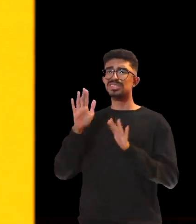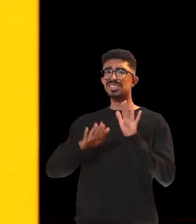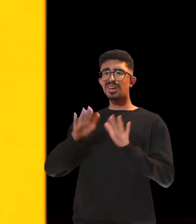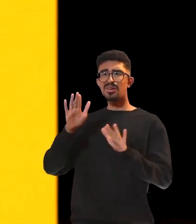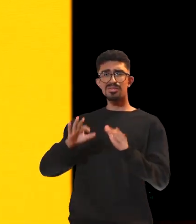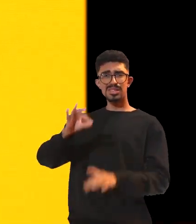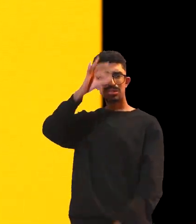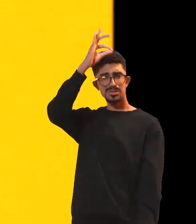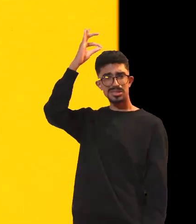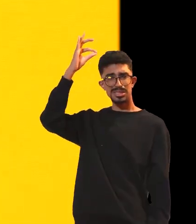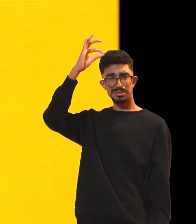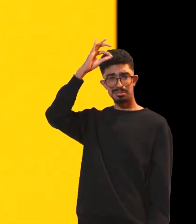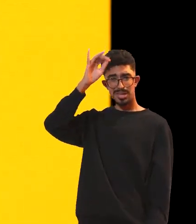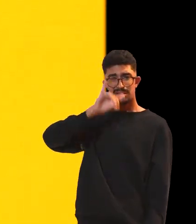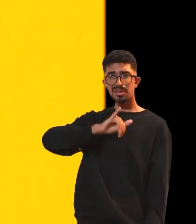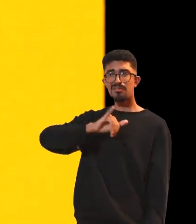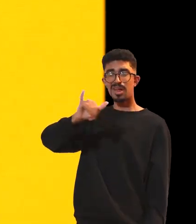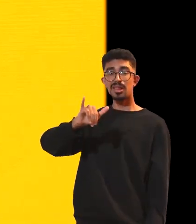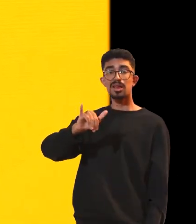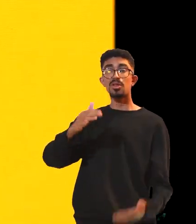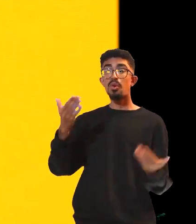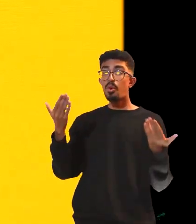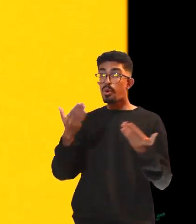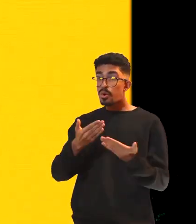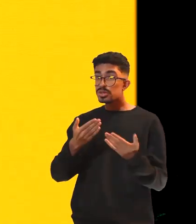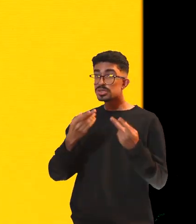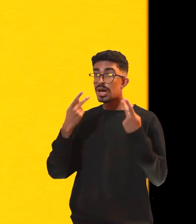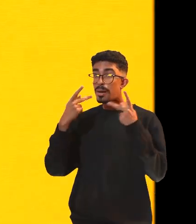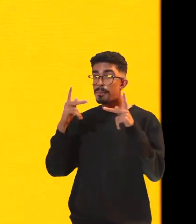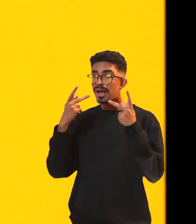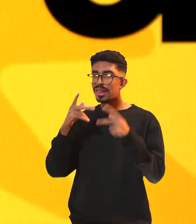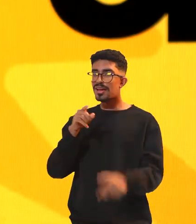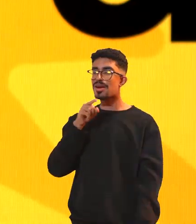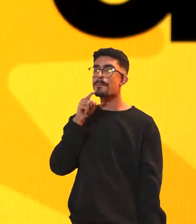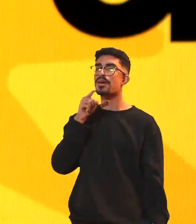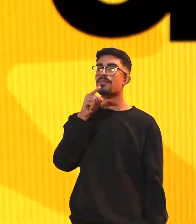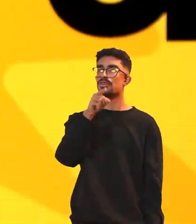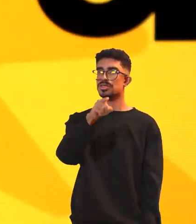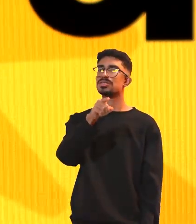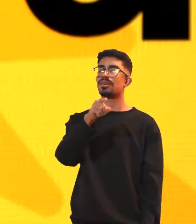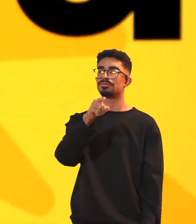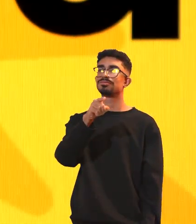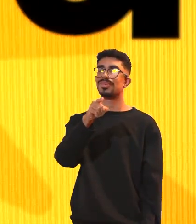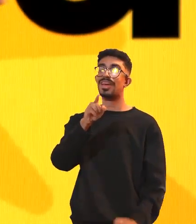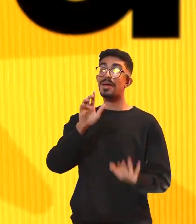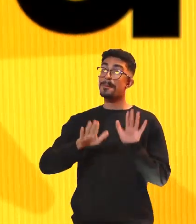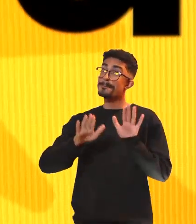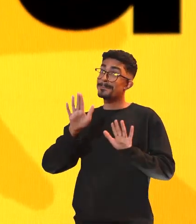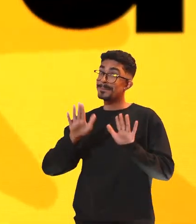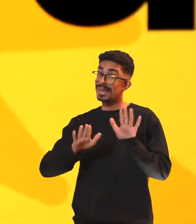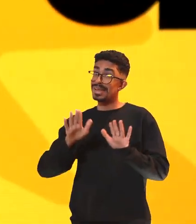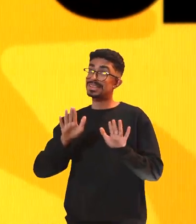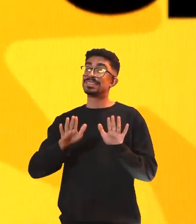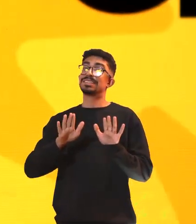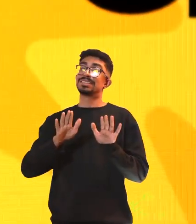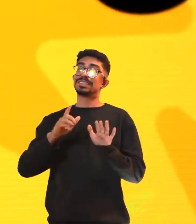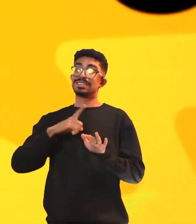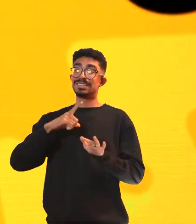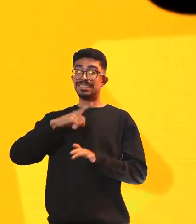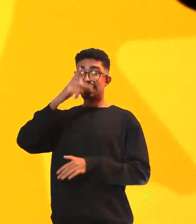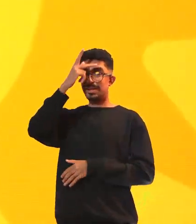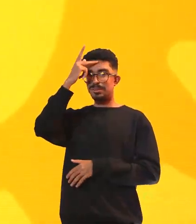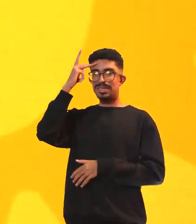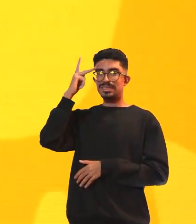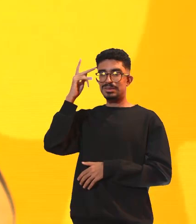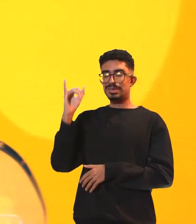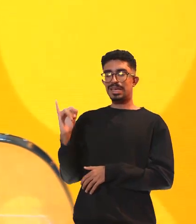Santo está te falando: ei, é para você essa mensagem. Mas nem se ele descesse de carne e osso aqui e falasse: você, fulano, é para você. Você